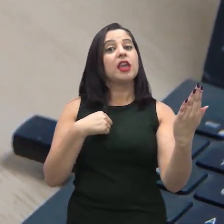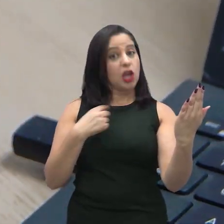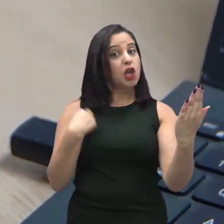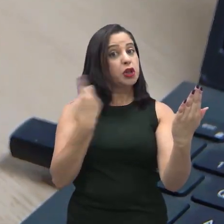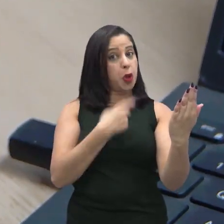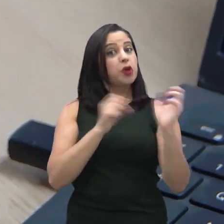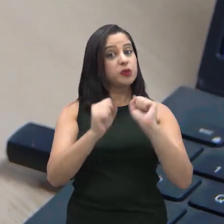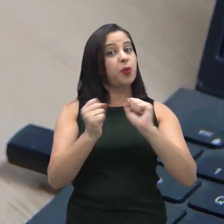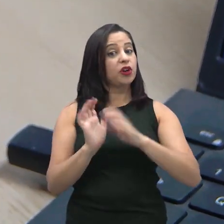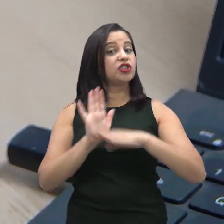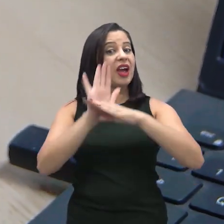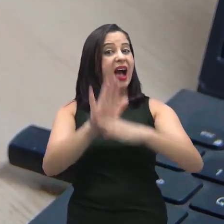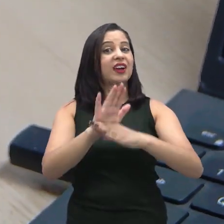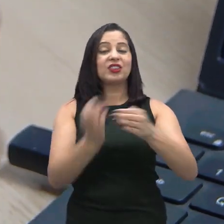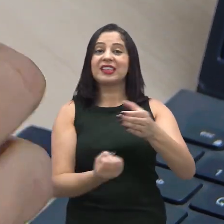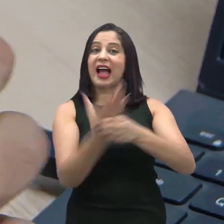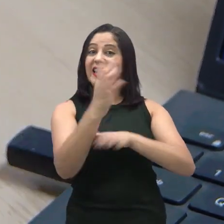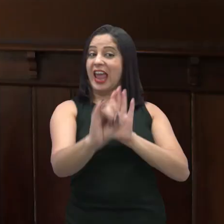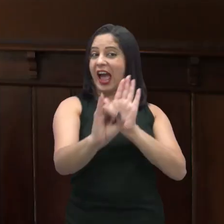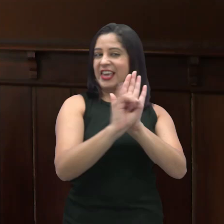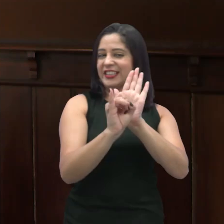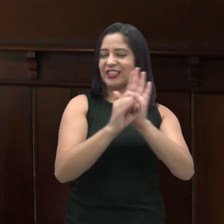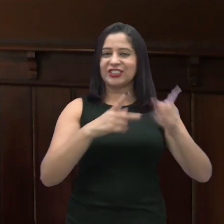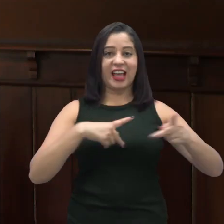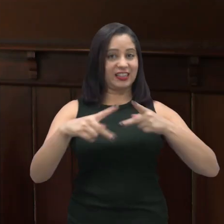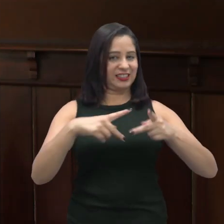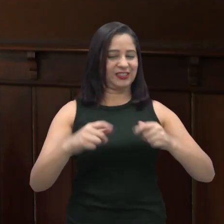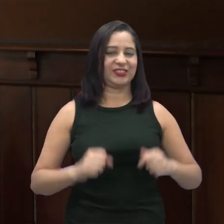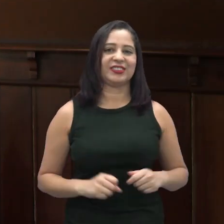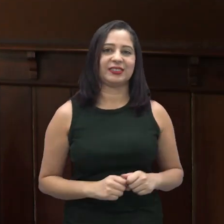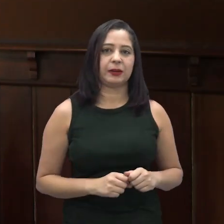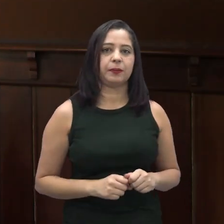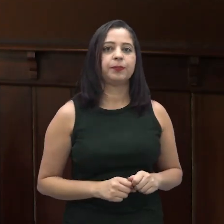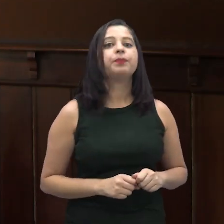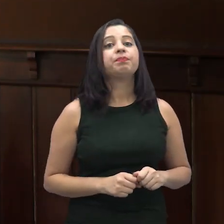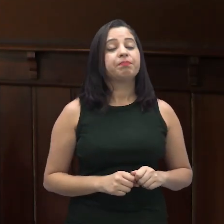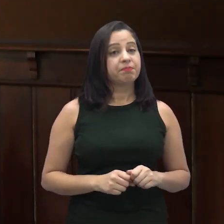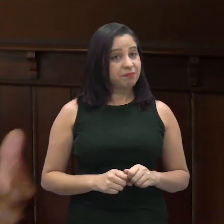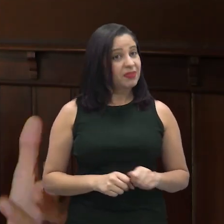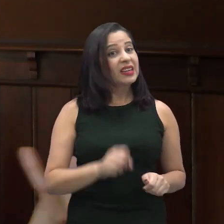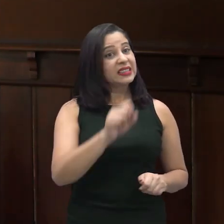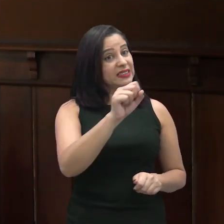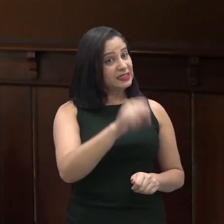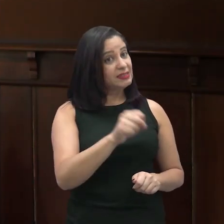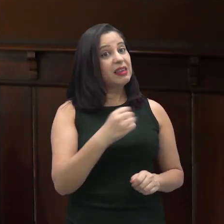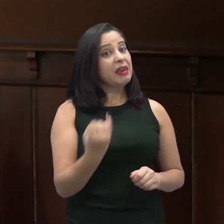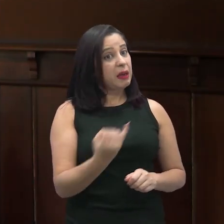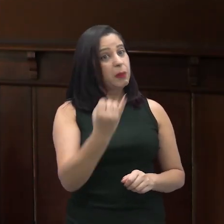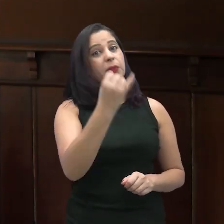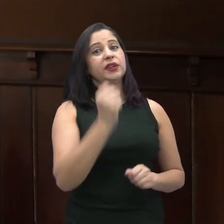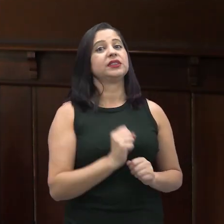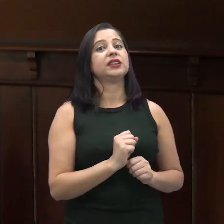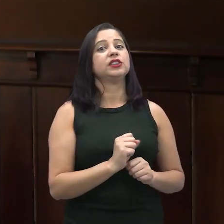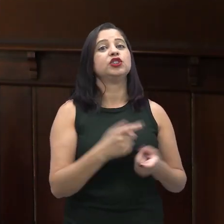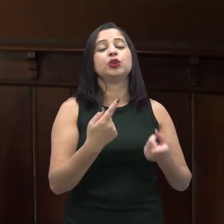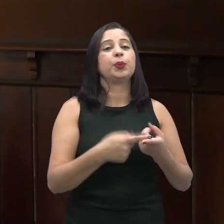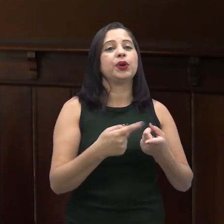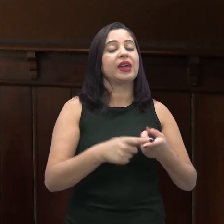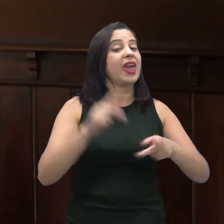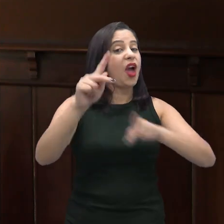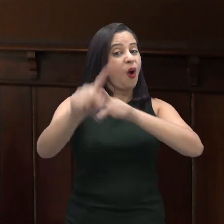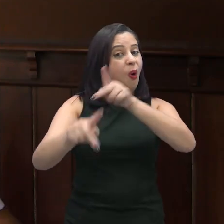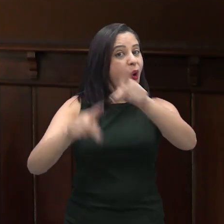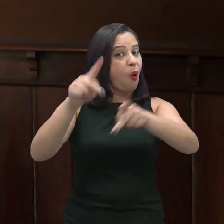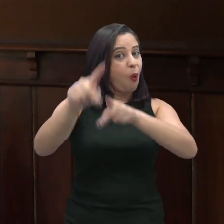a identidade joseense juntos. Interessante essas ferramentas de participação, né?